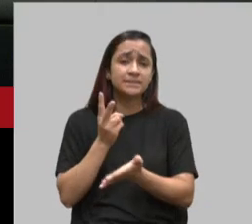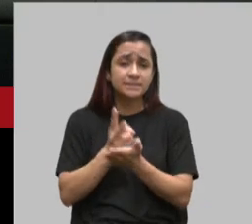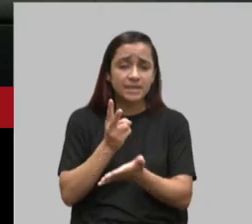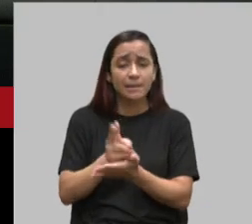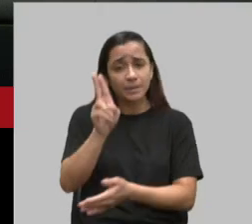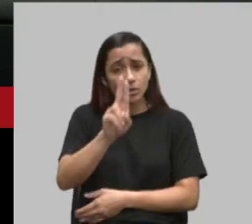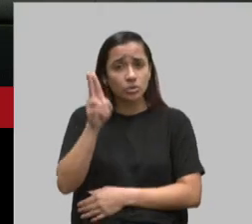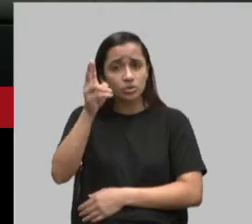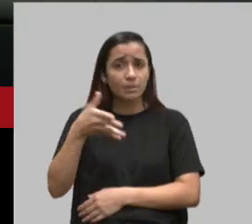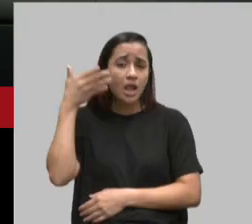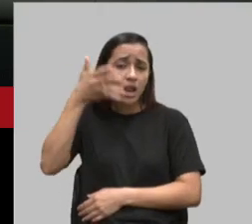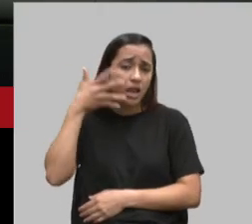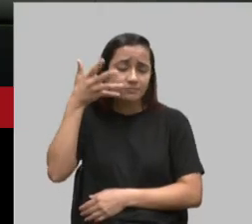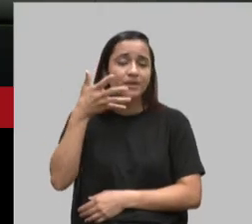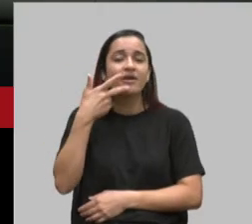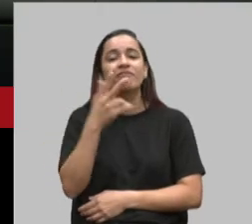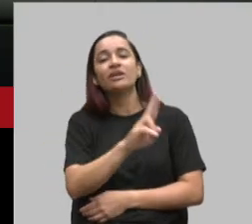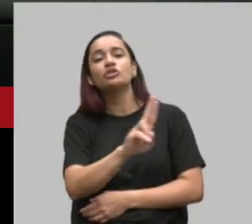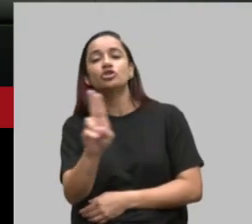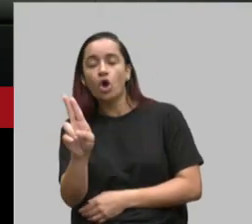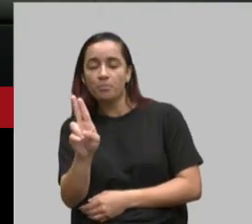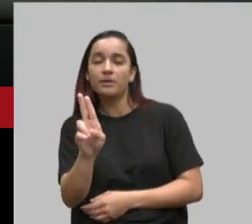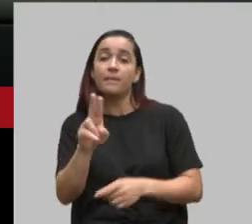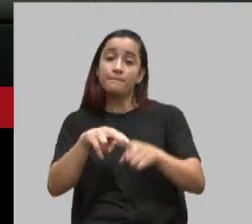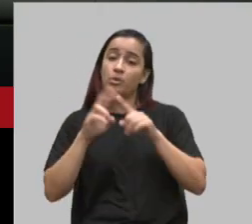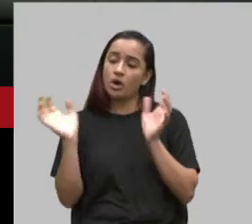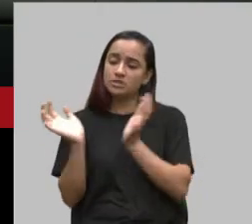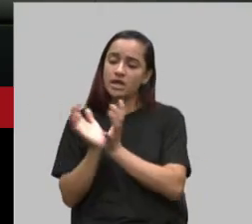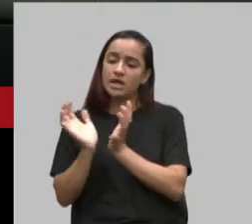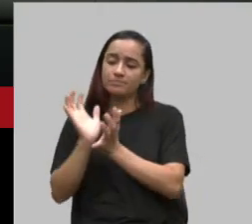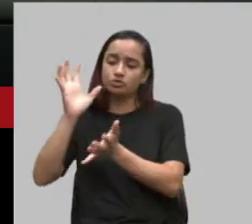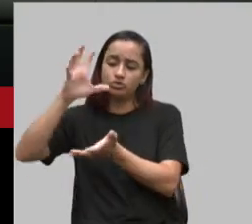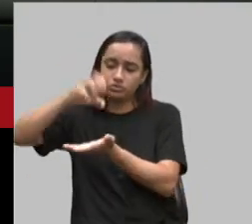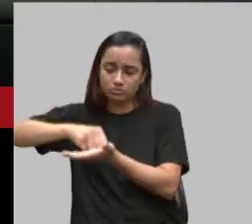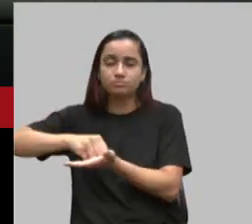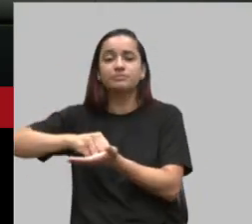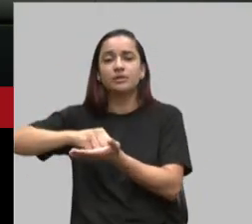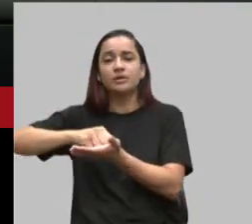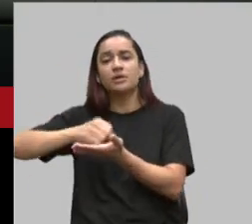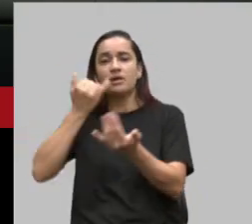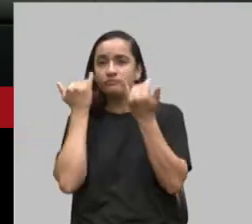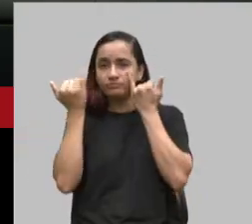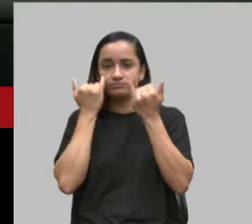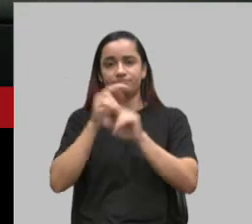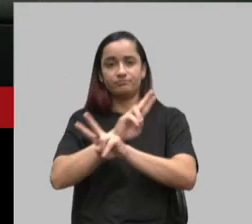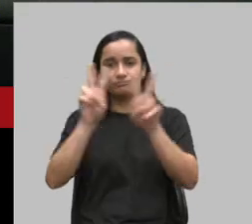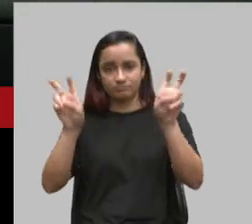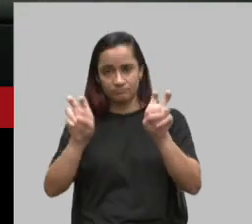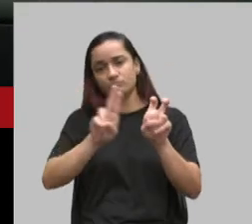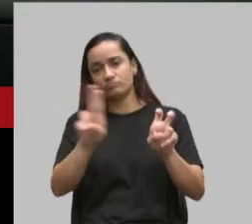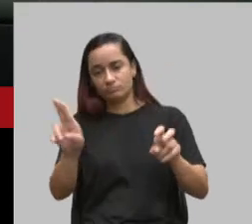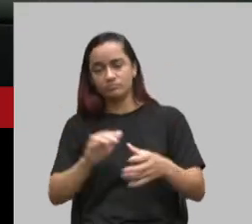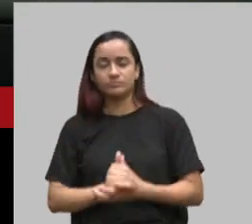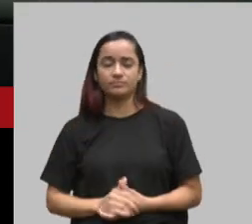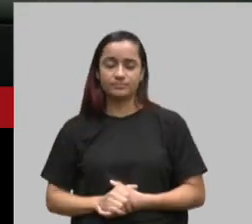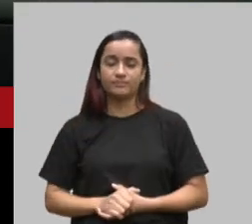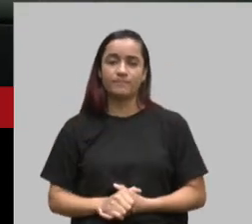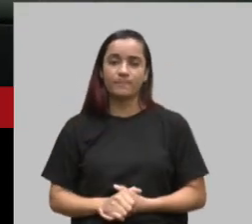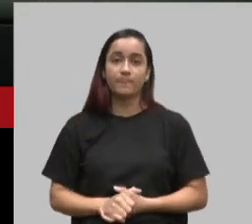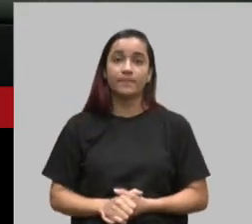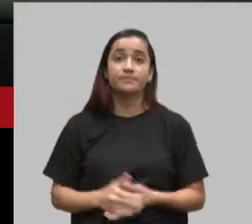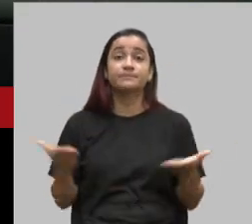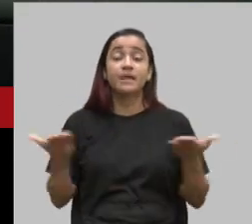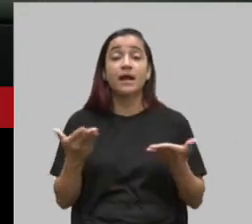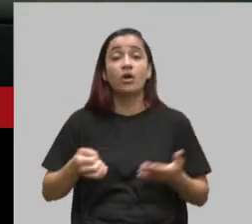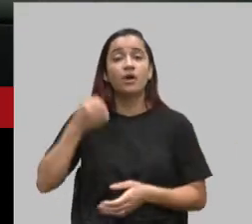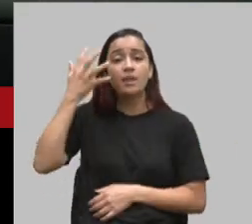digam seu nome para que que a equipe de jornalismo possa dar os devidos créditos com a palavra para a